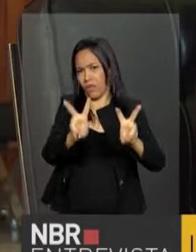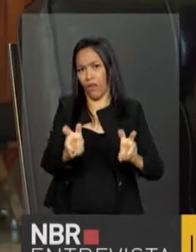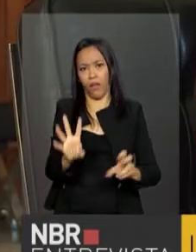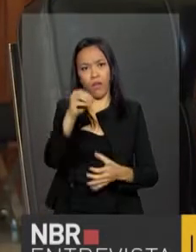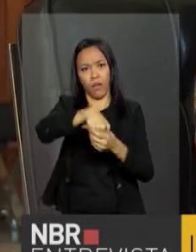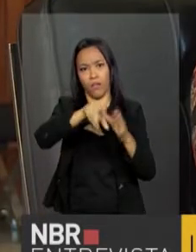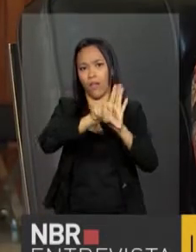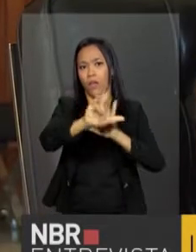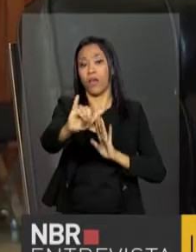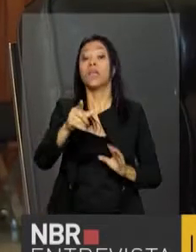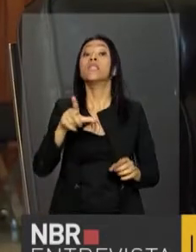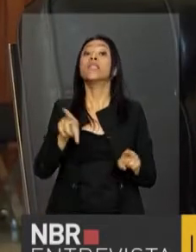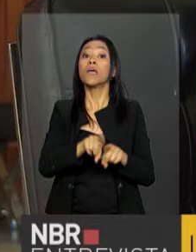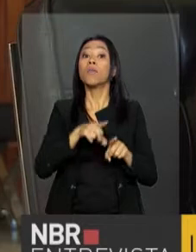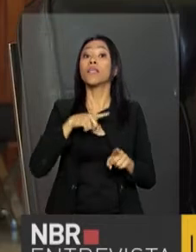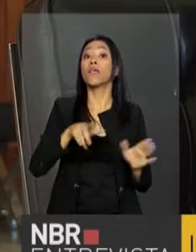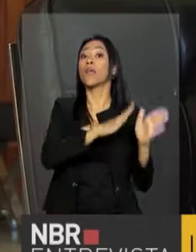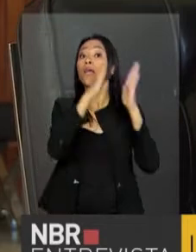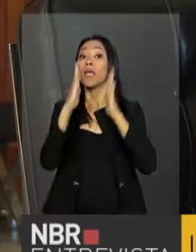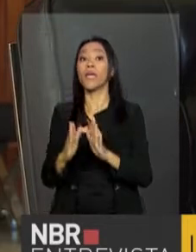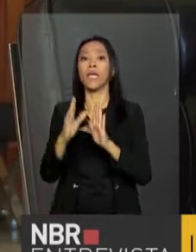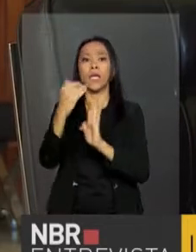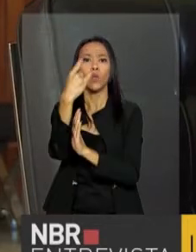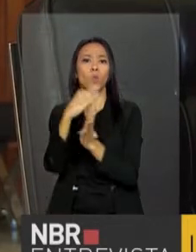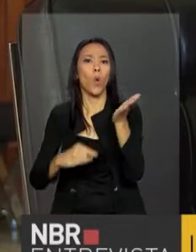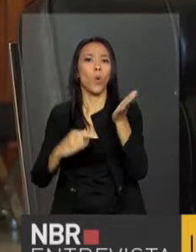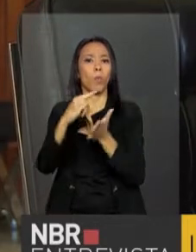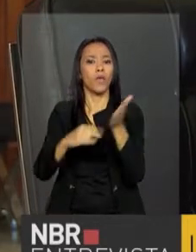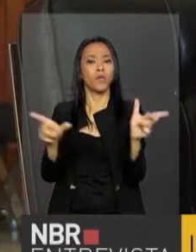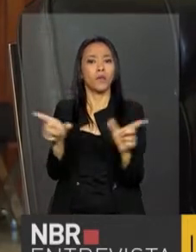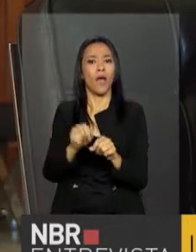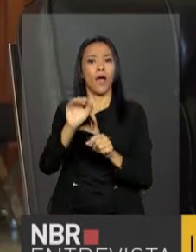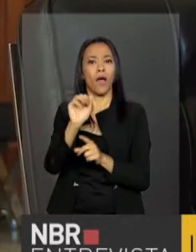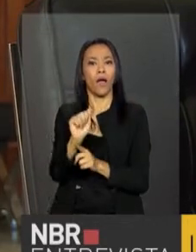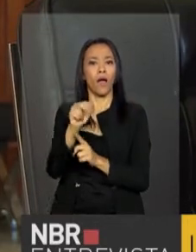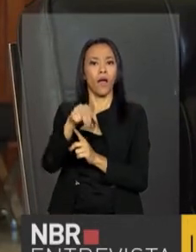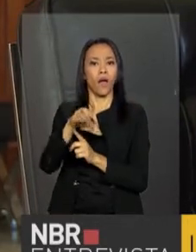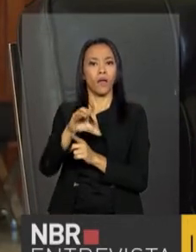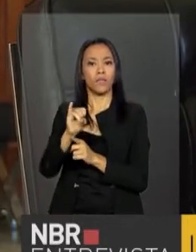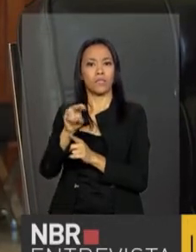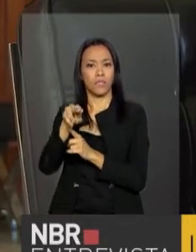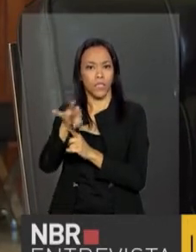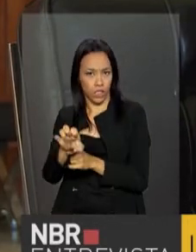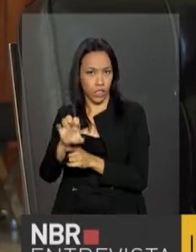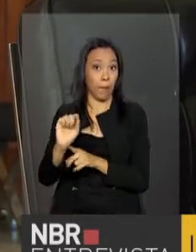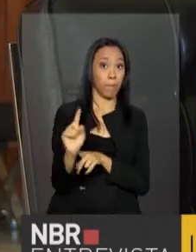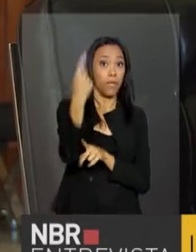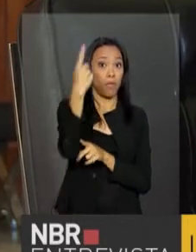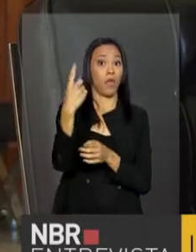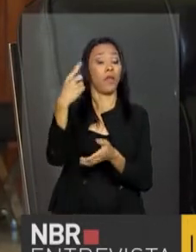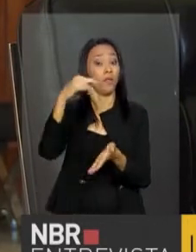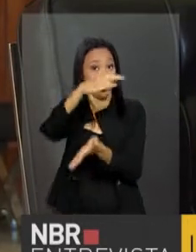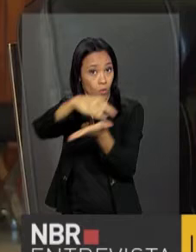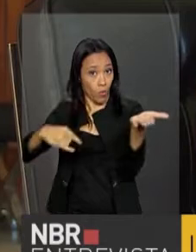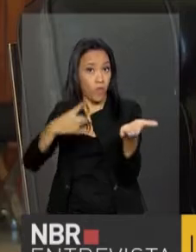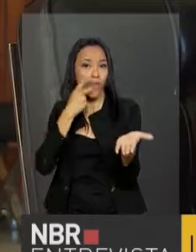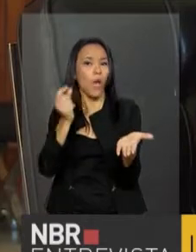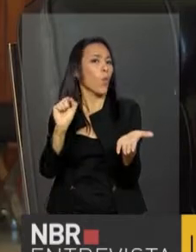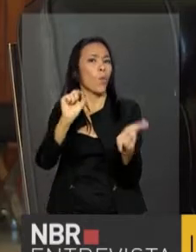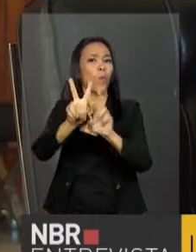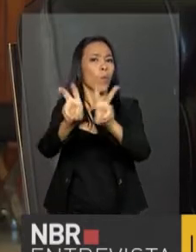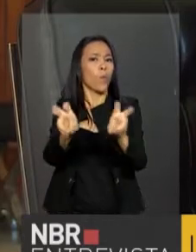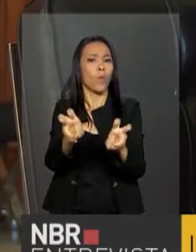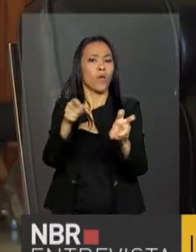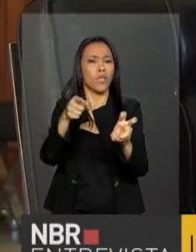as portarias da Ancine, que têm sido muito importantes. A primeira, que foi regulamentando que